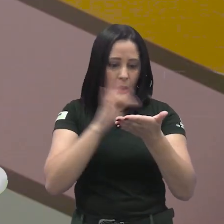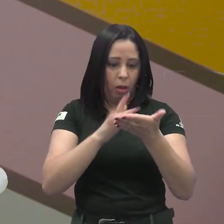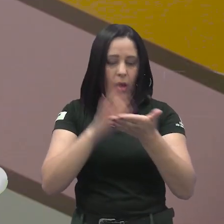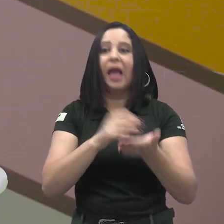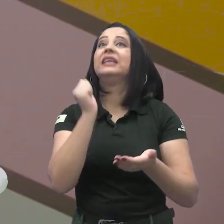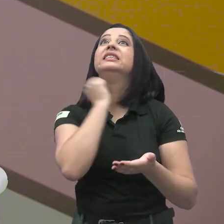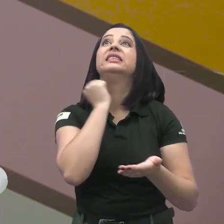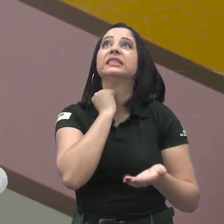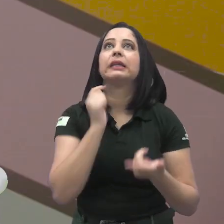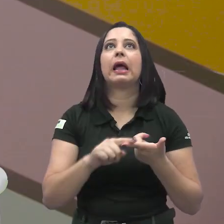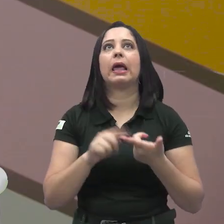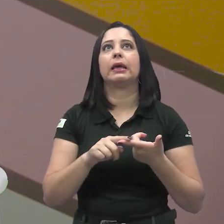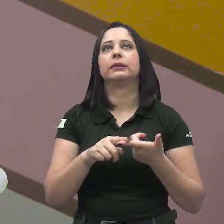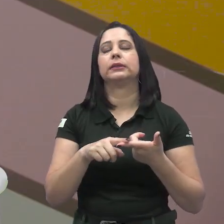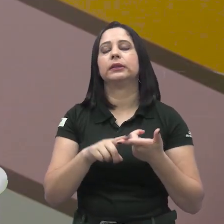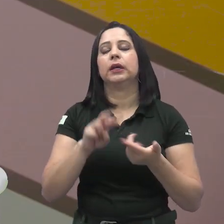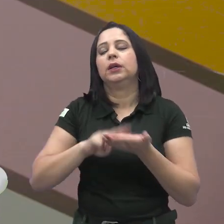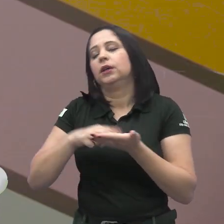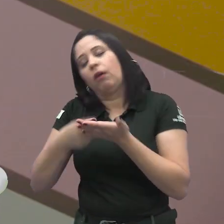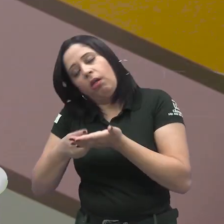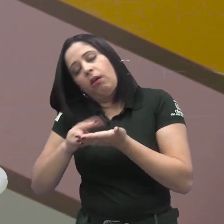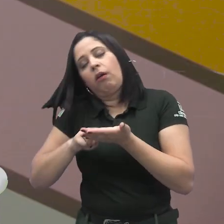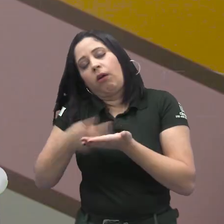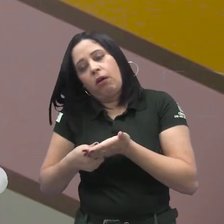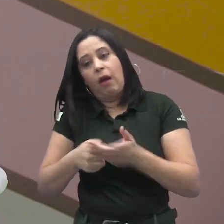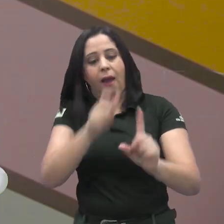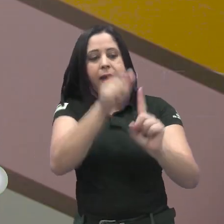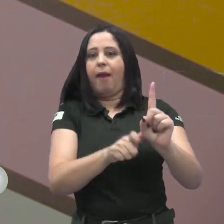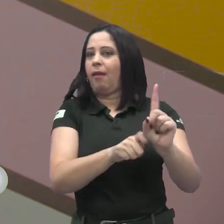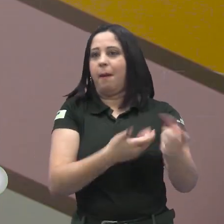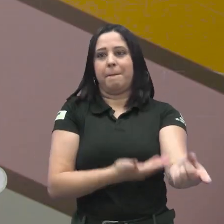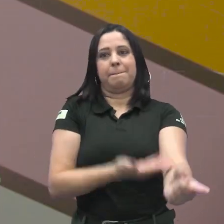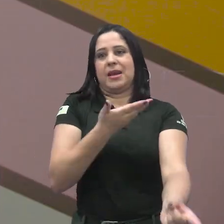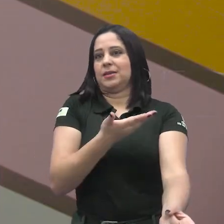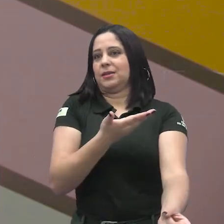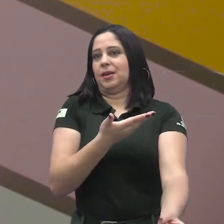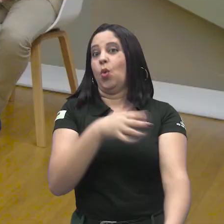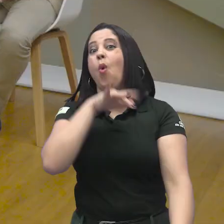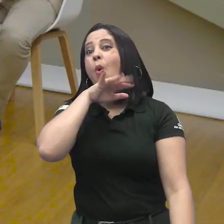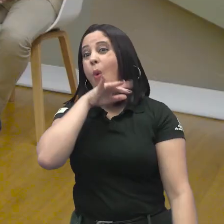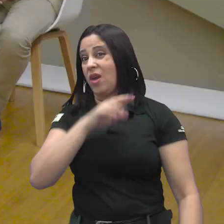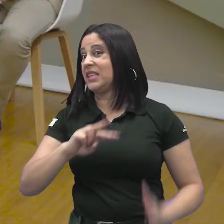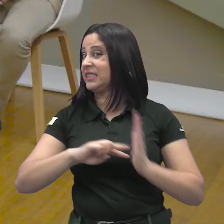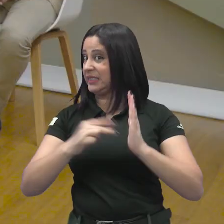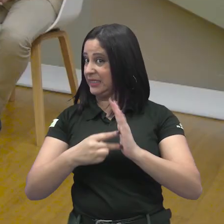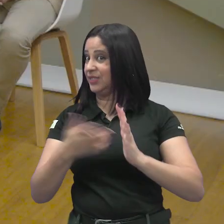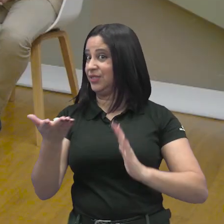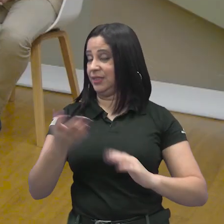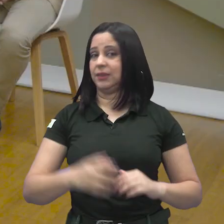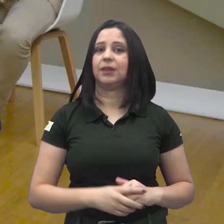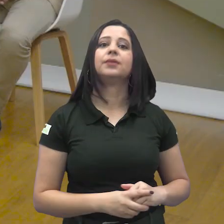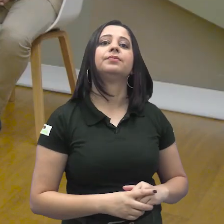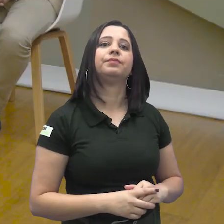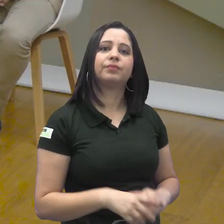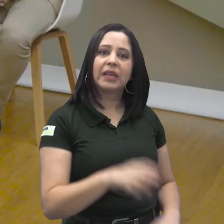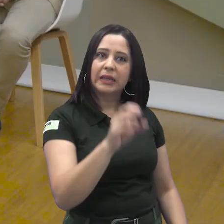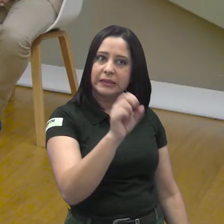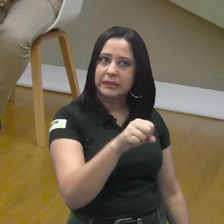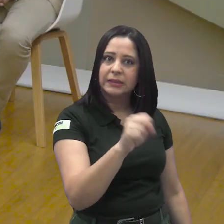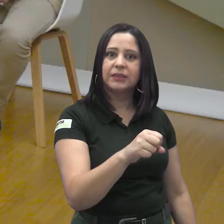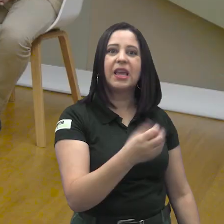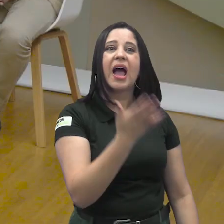dormindo mal, provavelmente essa pessoa não está com a pressão normal. Olha só, seria justamente a minha próxima pergunta aqui, né?